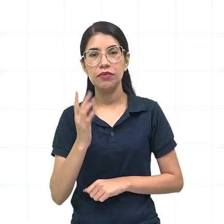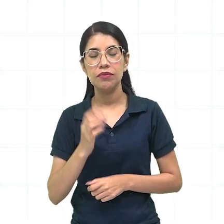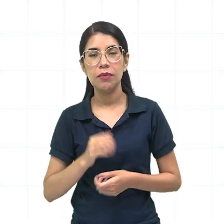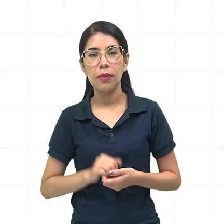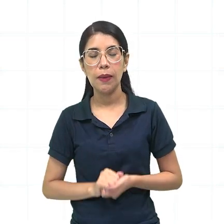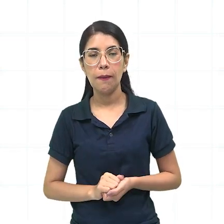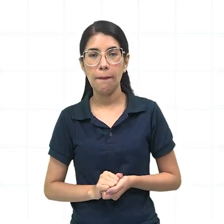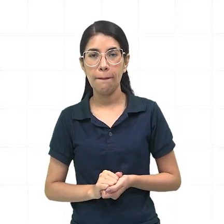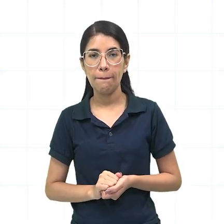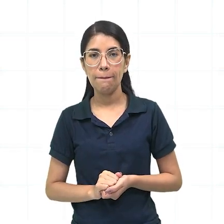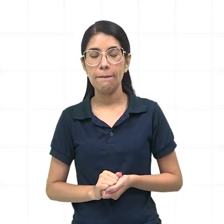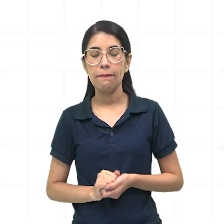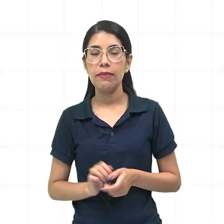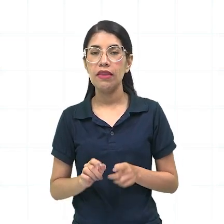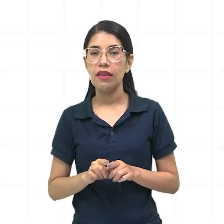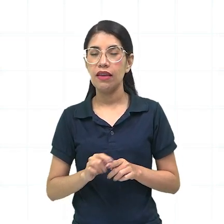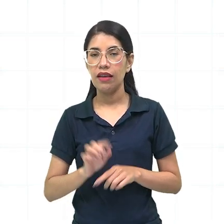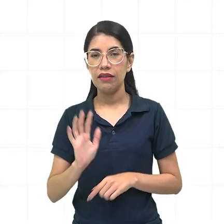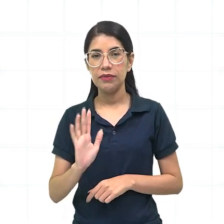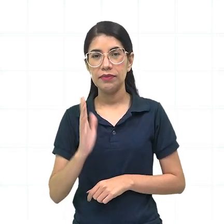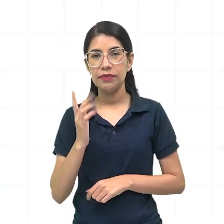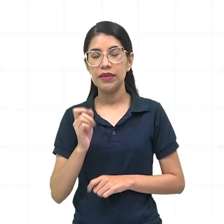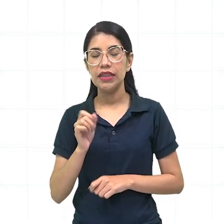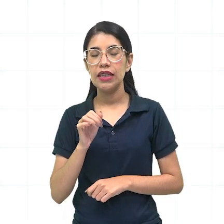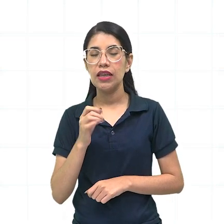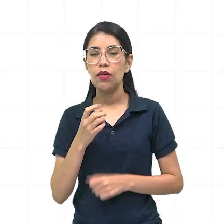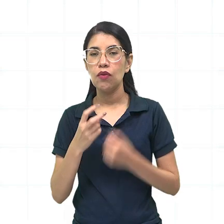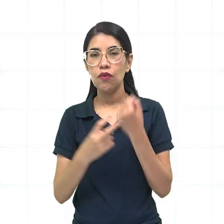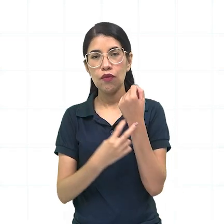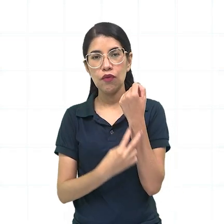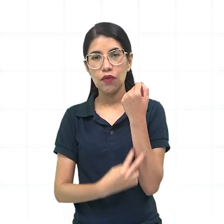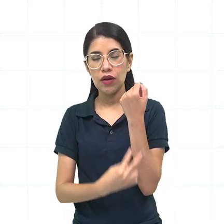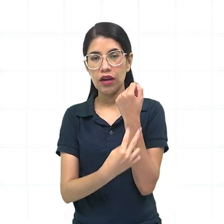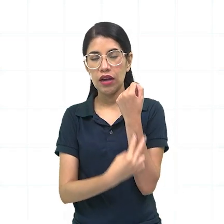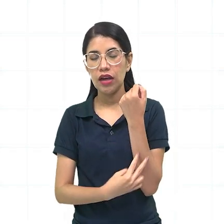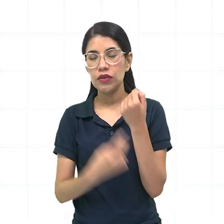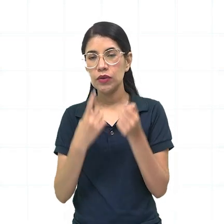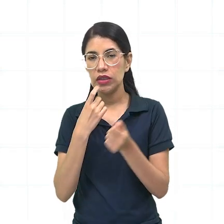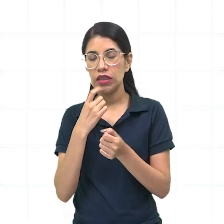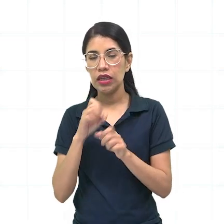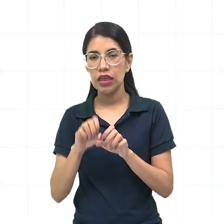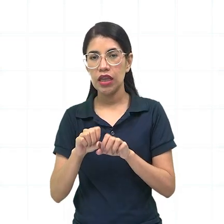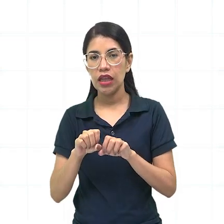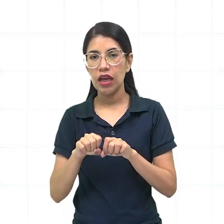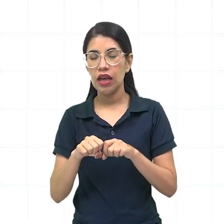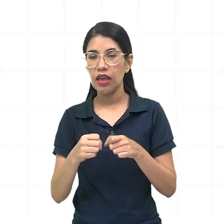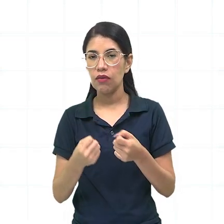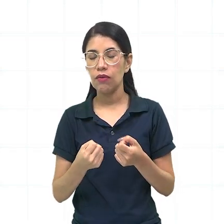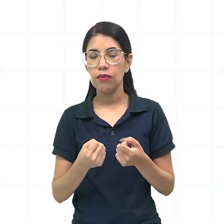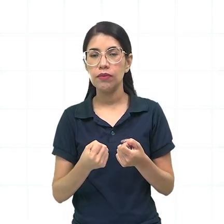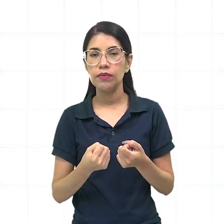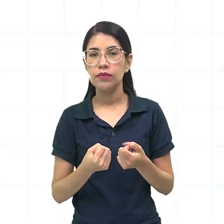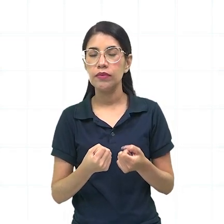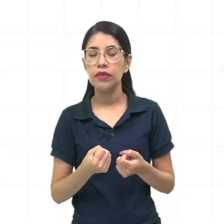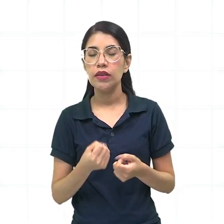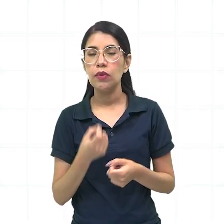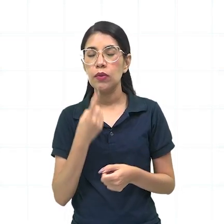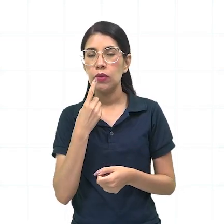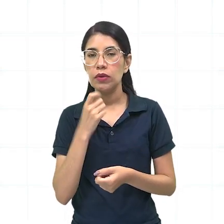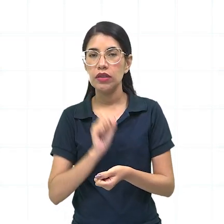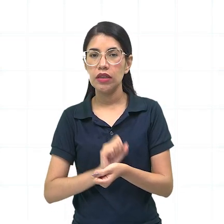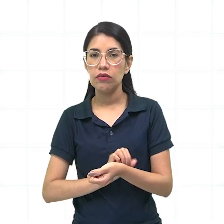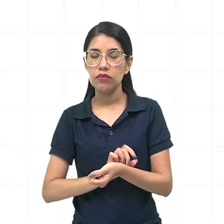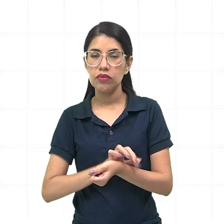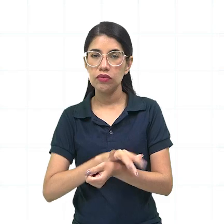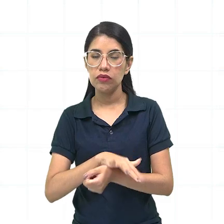As hemorragias ocorrem quando os vasos sanguíneos são rompidos, certo? Então, a externa é quando o sangue ela vai para fora do